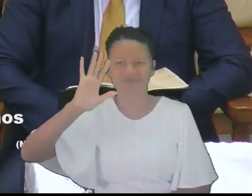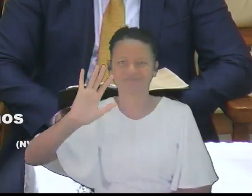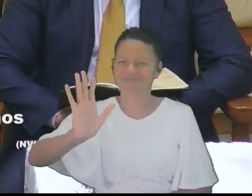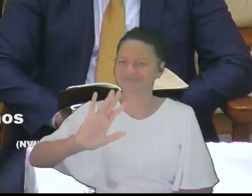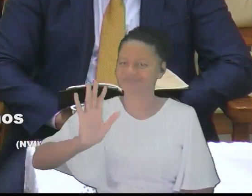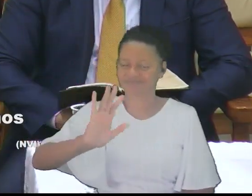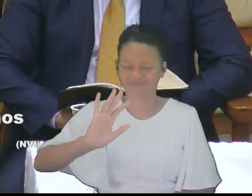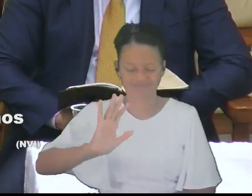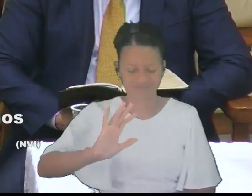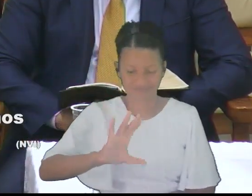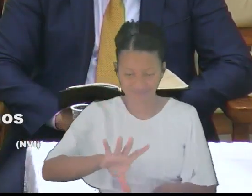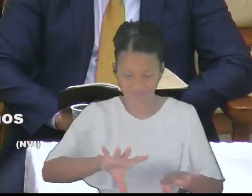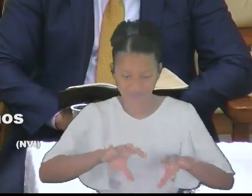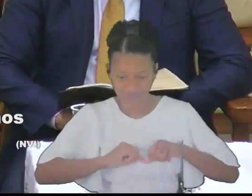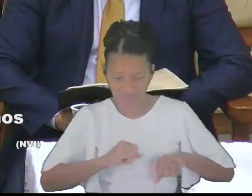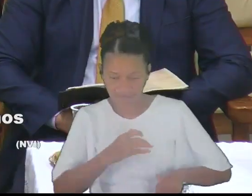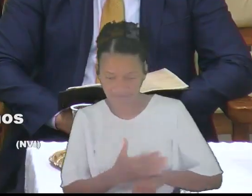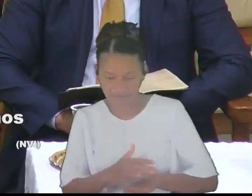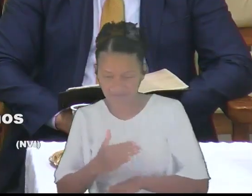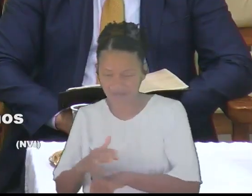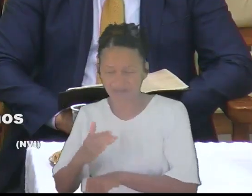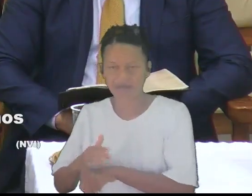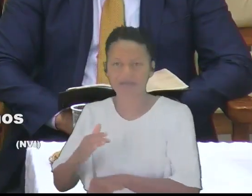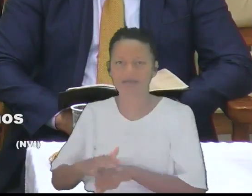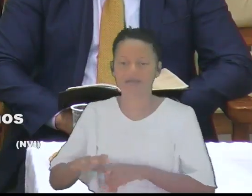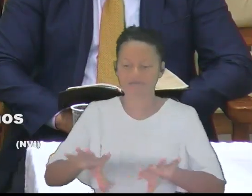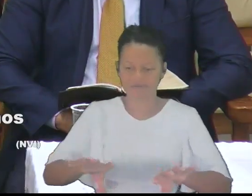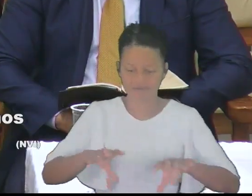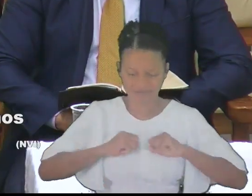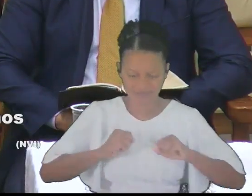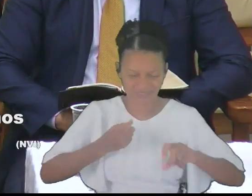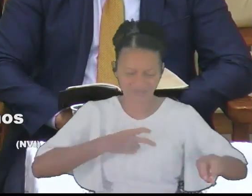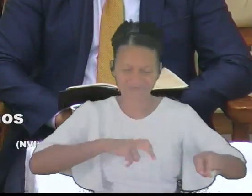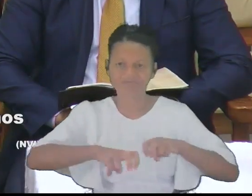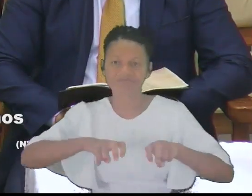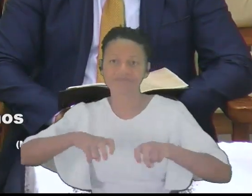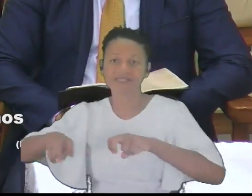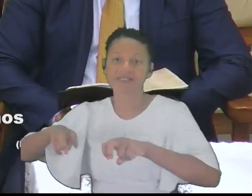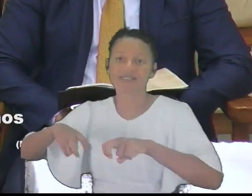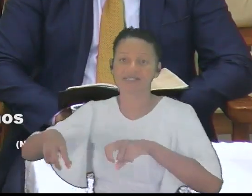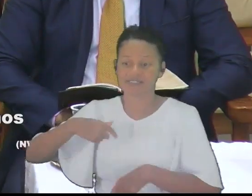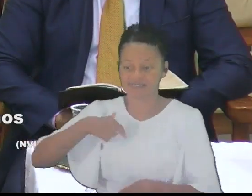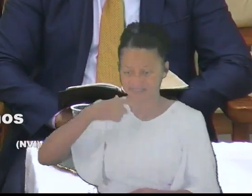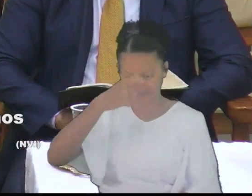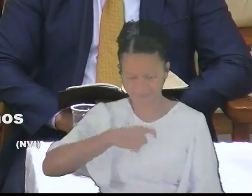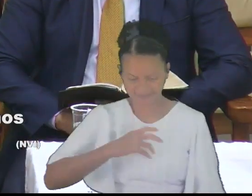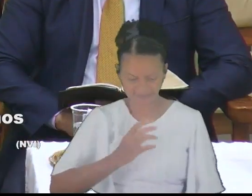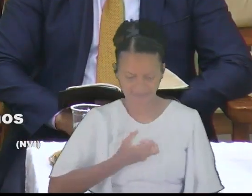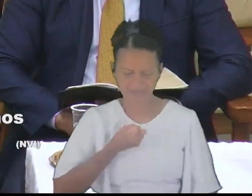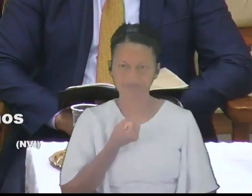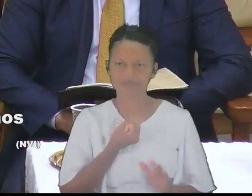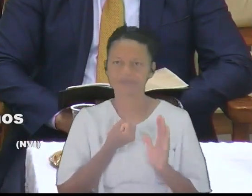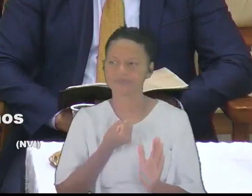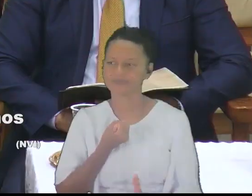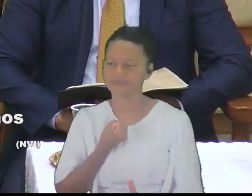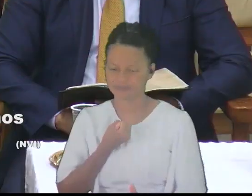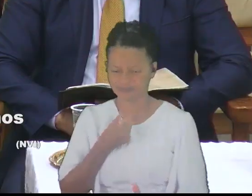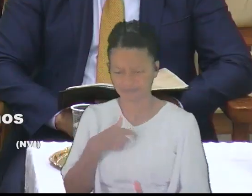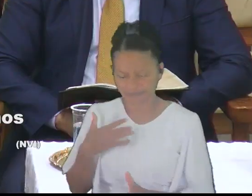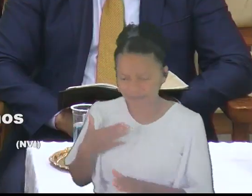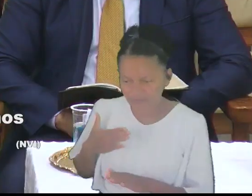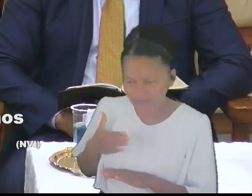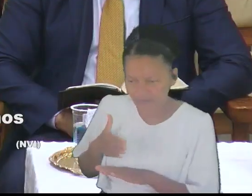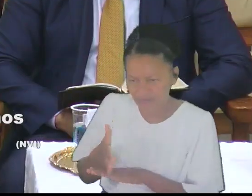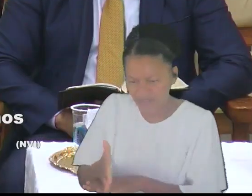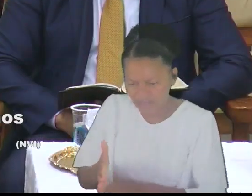nos leva à prática. O evangelho, ele nos leva à ação. Se eu sou salvo, se eu entrei por esse novo e